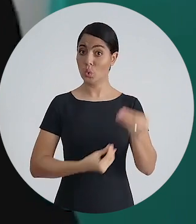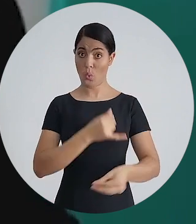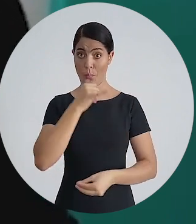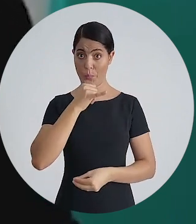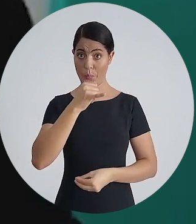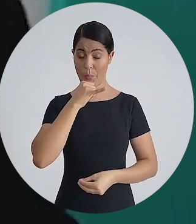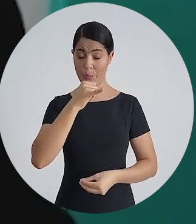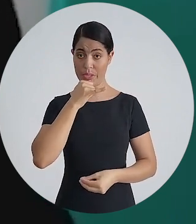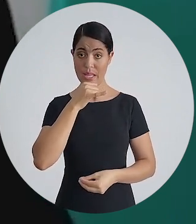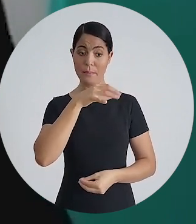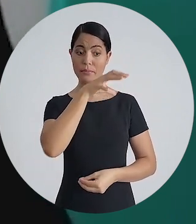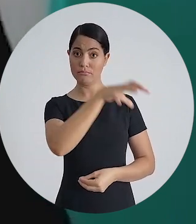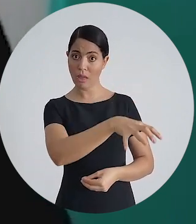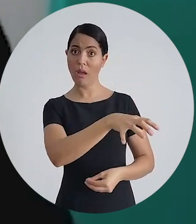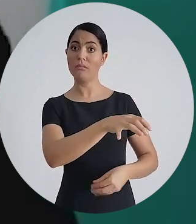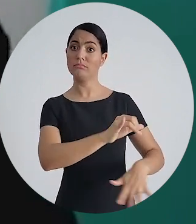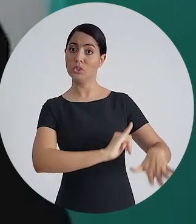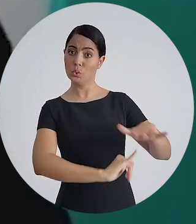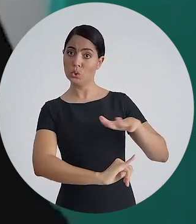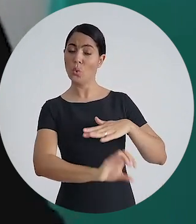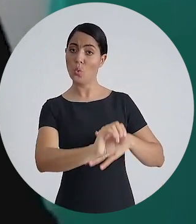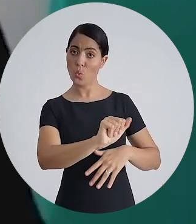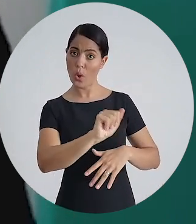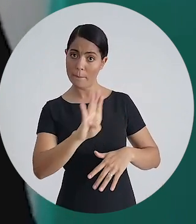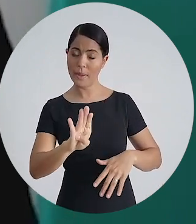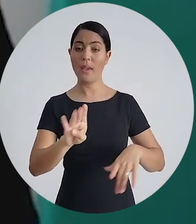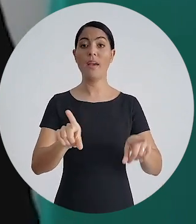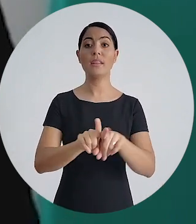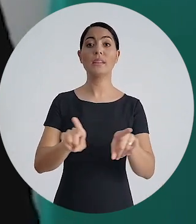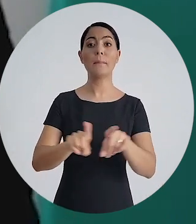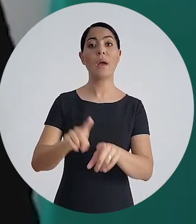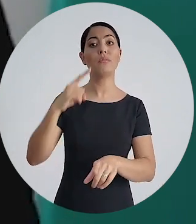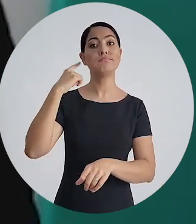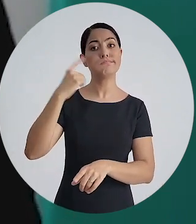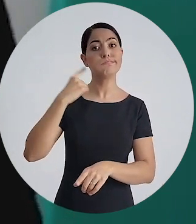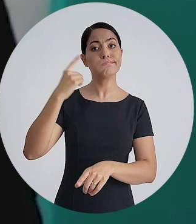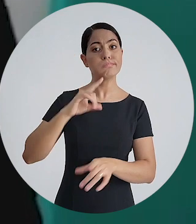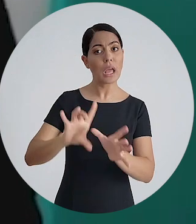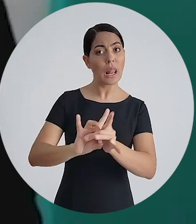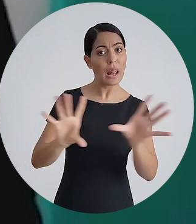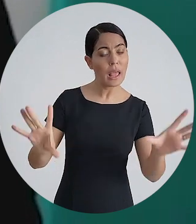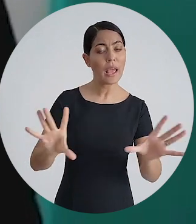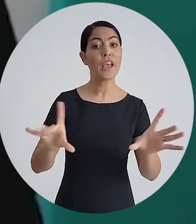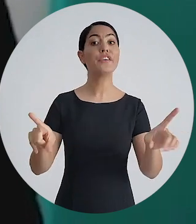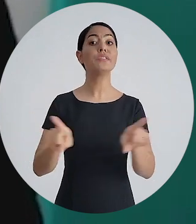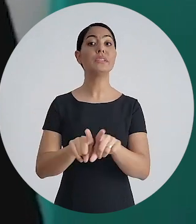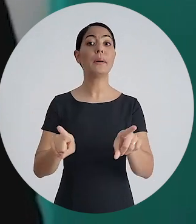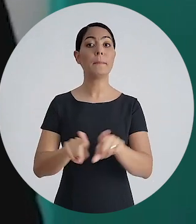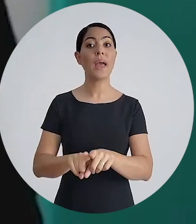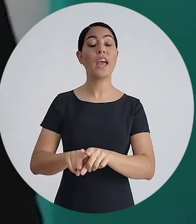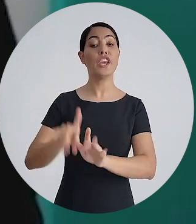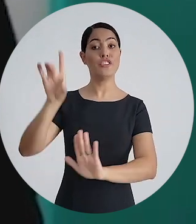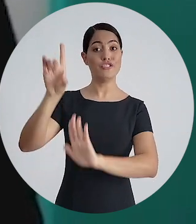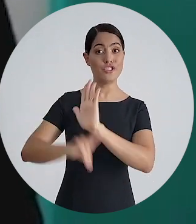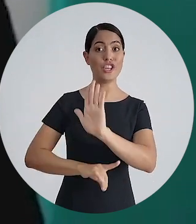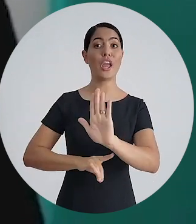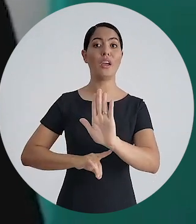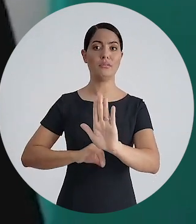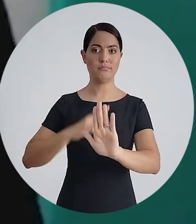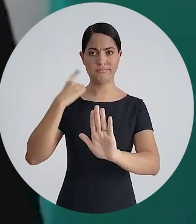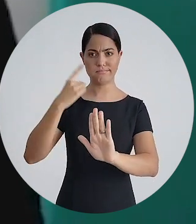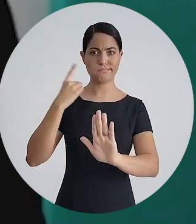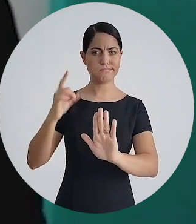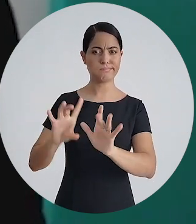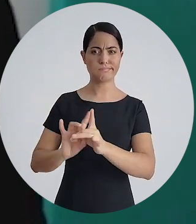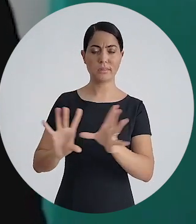No plano institucional, no plano do livre exercício da advocacia, no plano da defesa